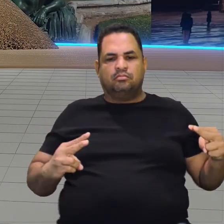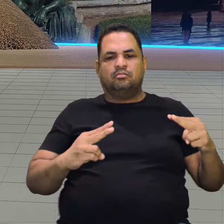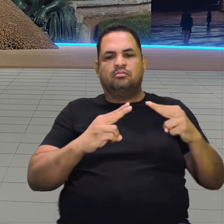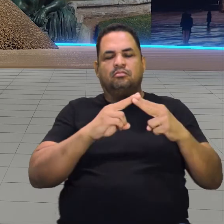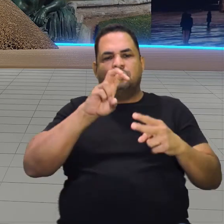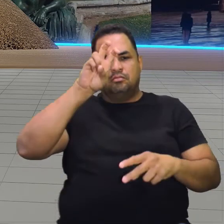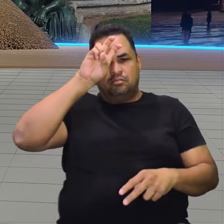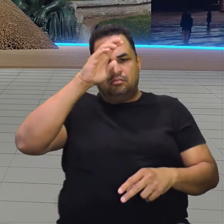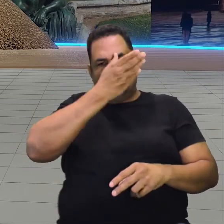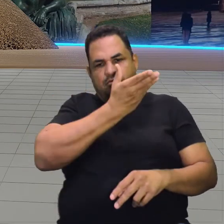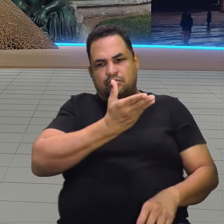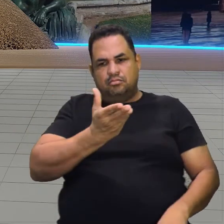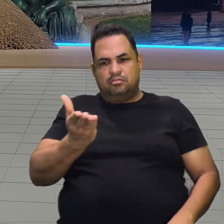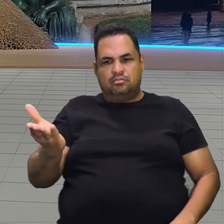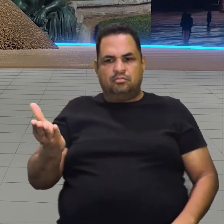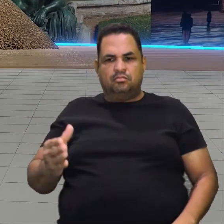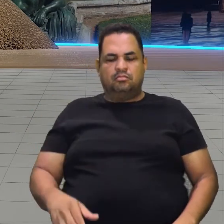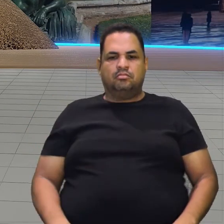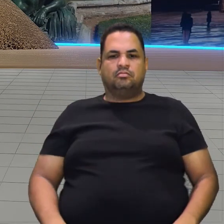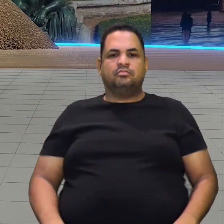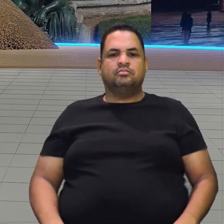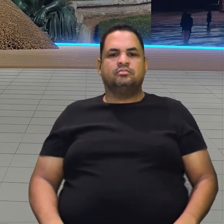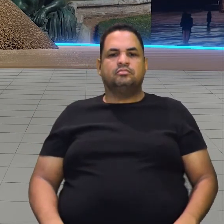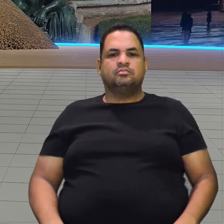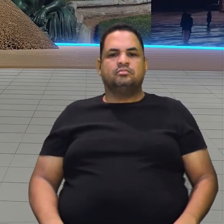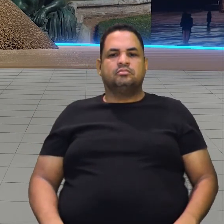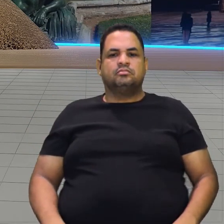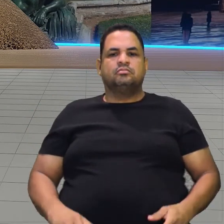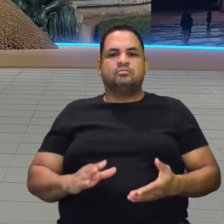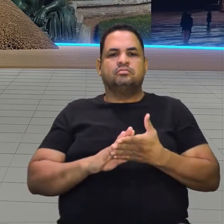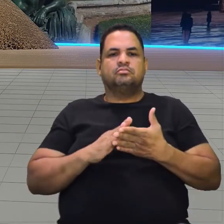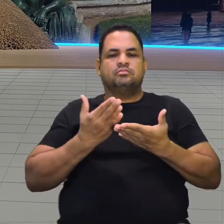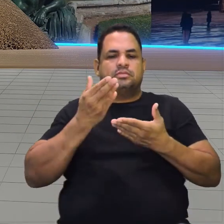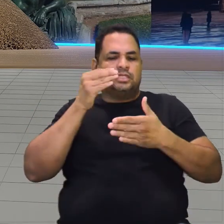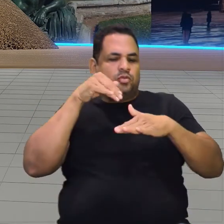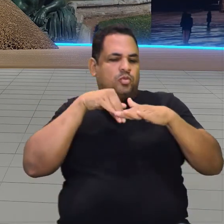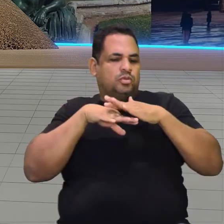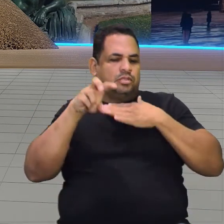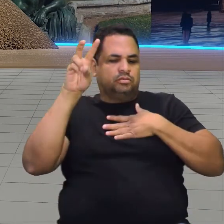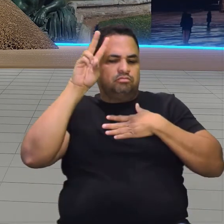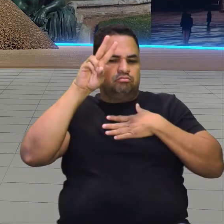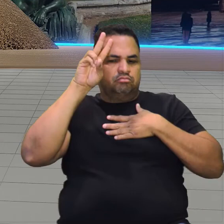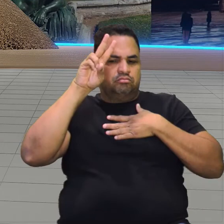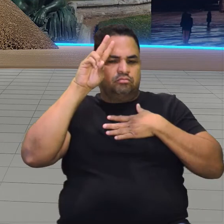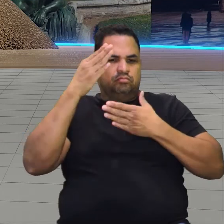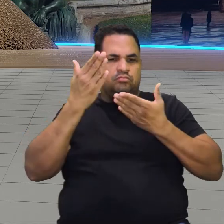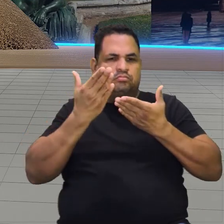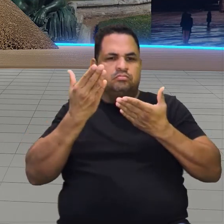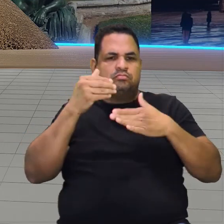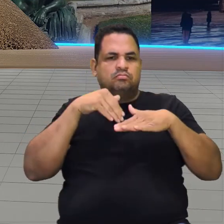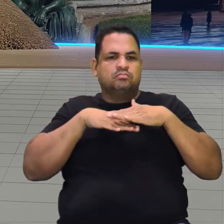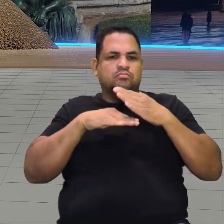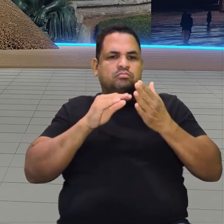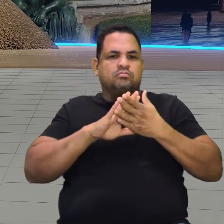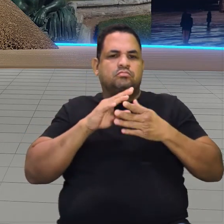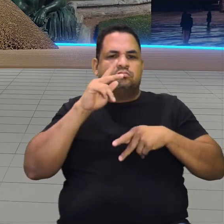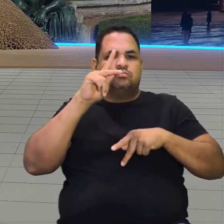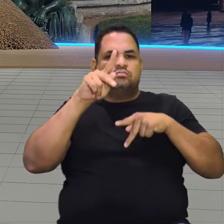lado. As pirâmides que tanto mistério trouxeram. Olha a